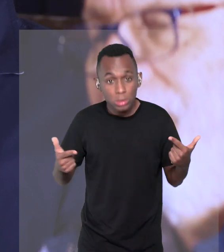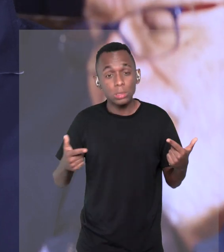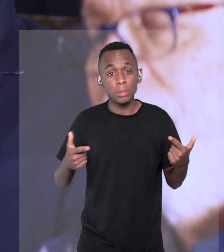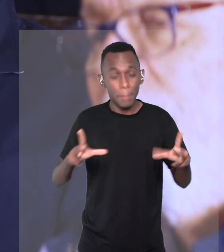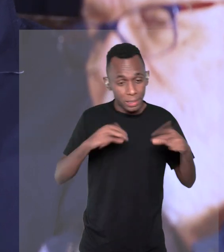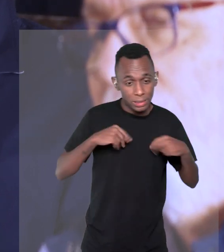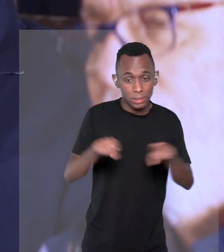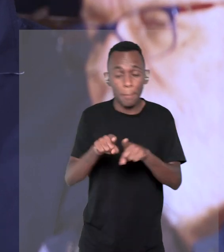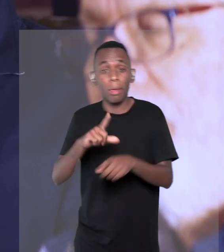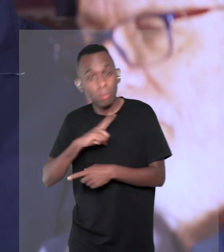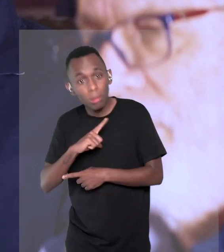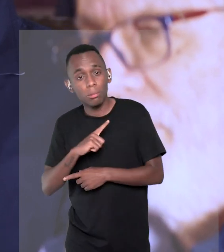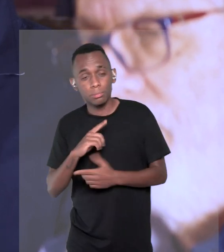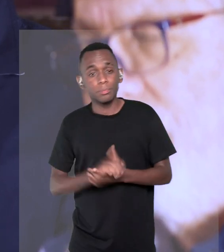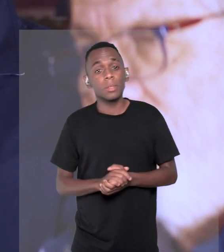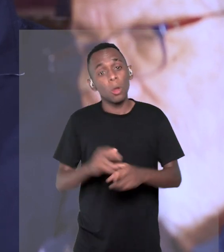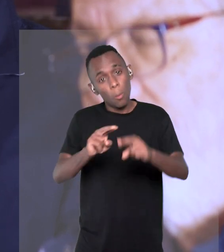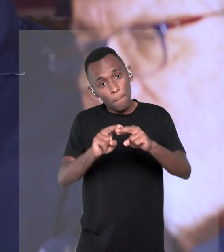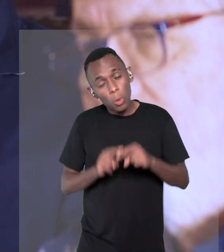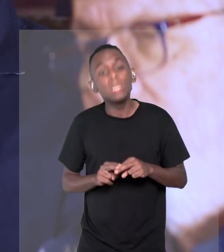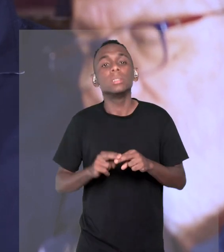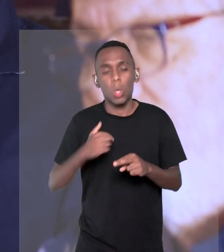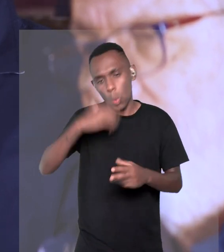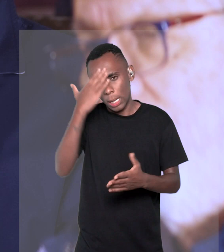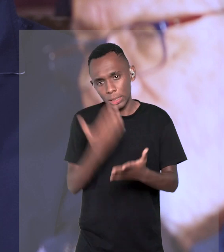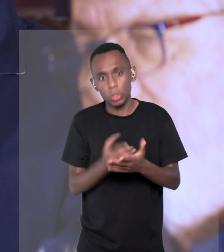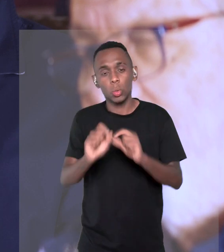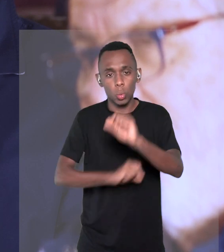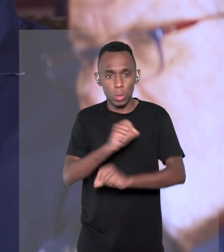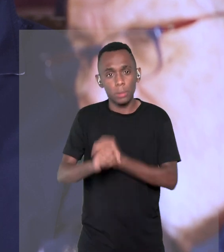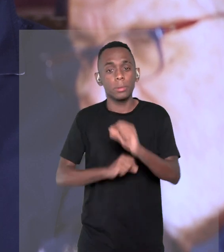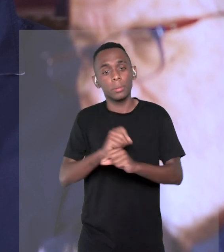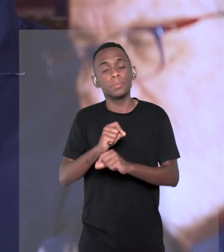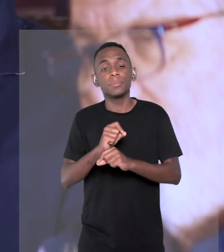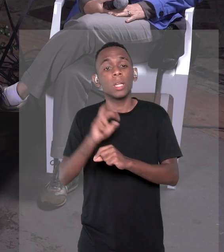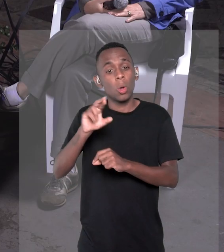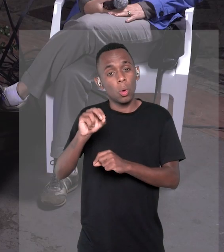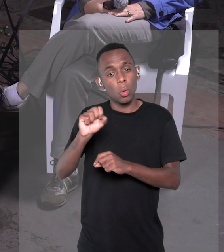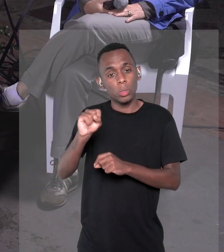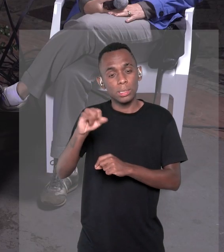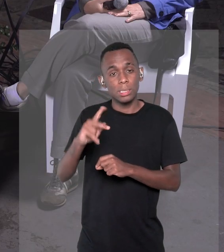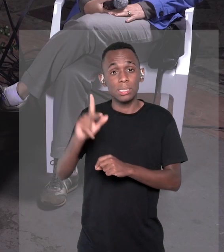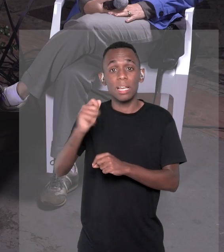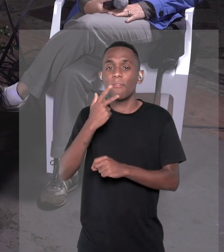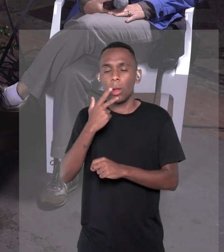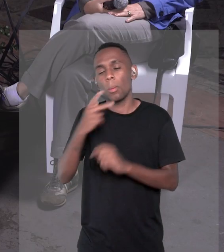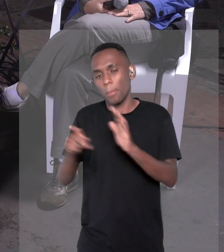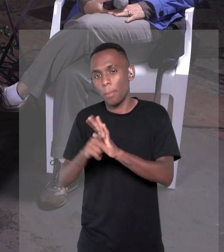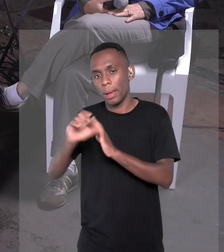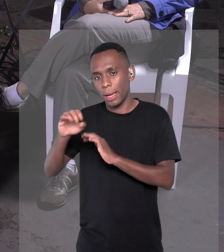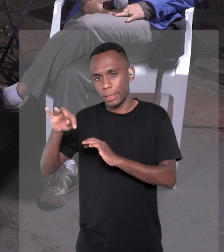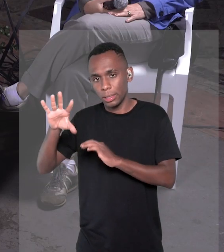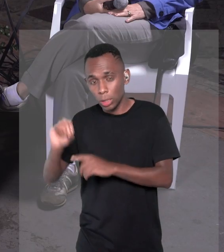Brasil merece. Então é o seguinte, a democracia tem chance no Brasil, porque o Brasil merece, como dizia Guimarães Rosa,